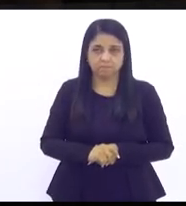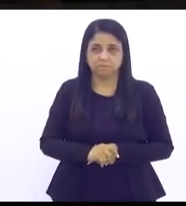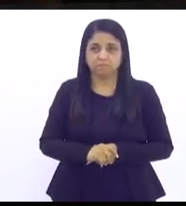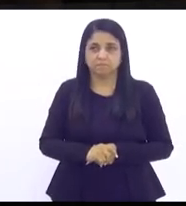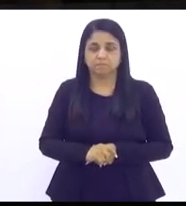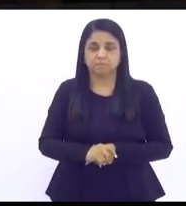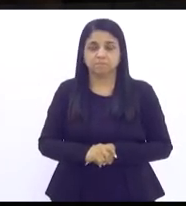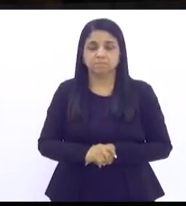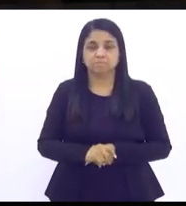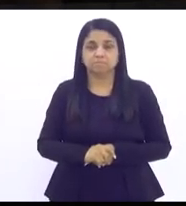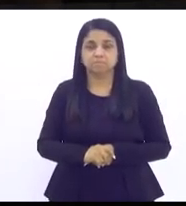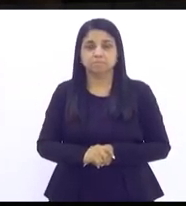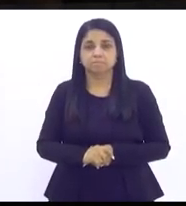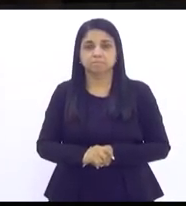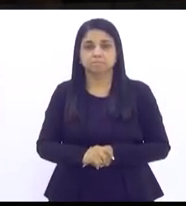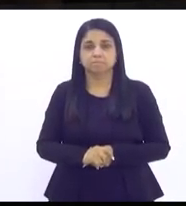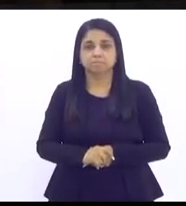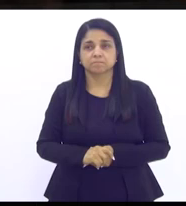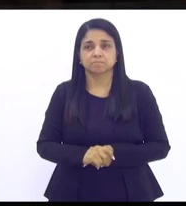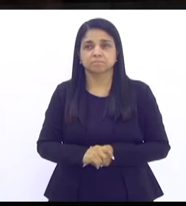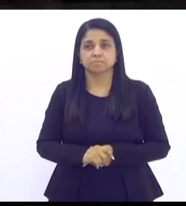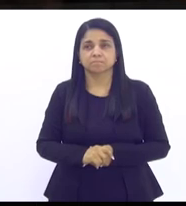E, nesse sentido,